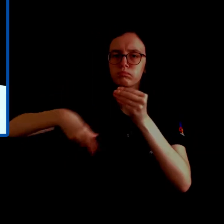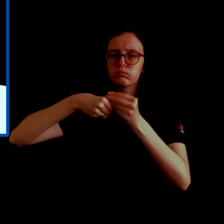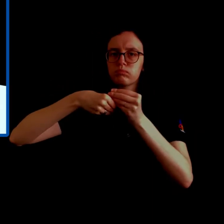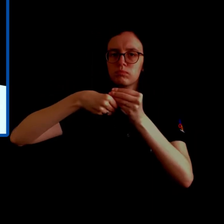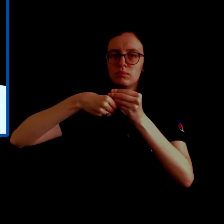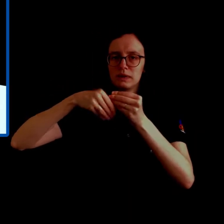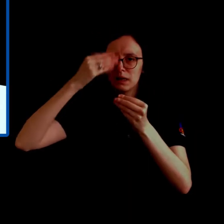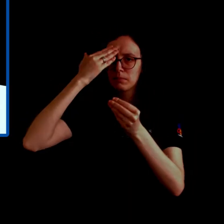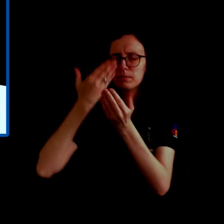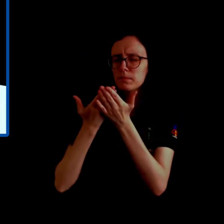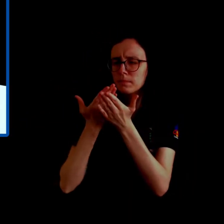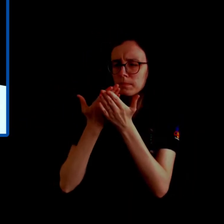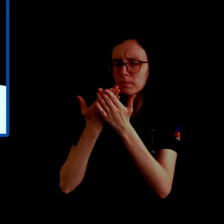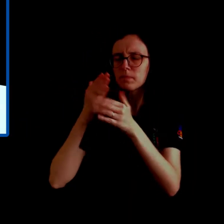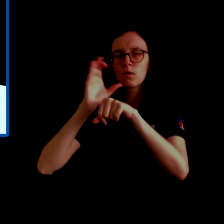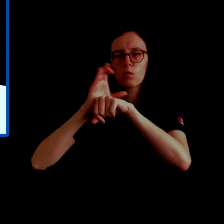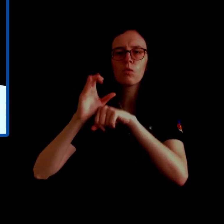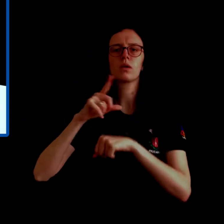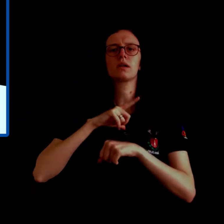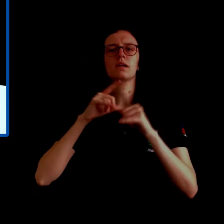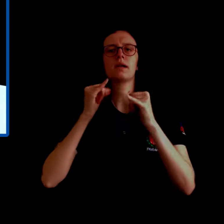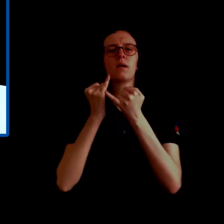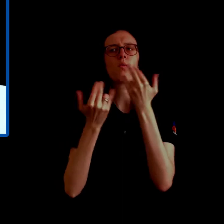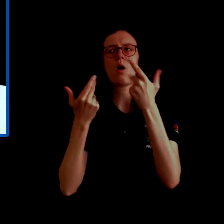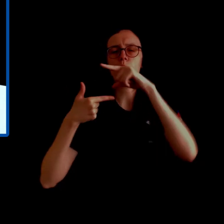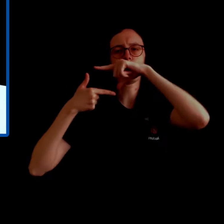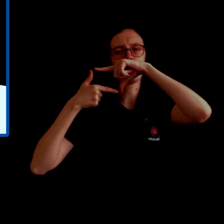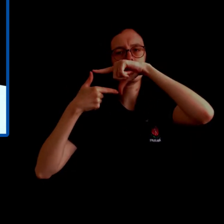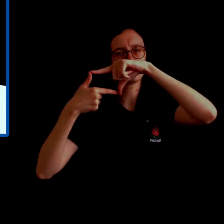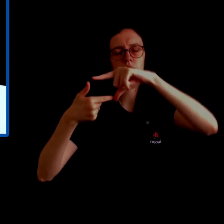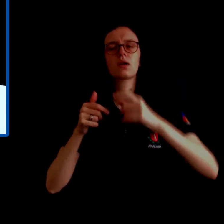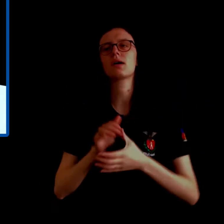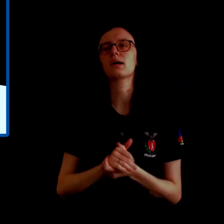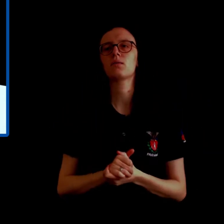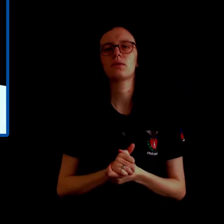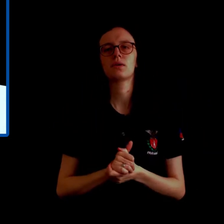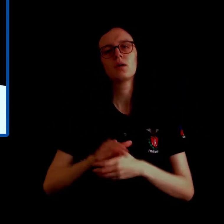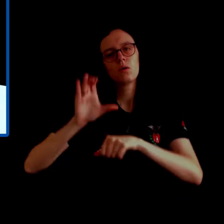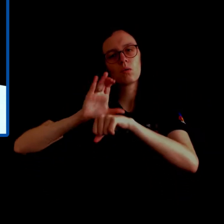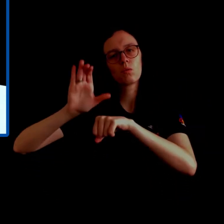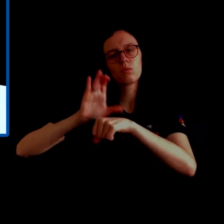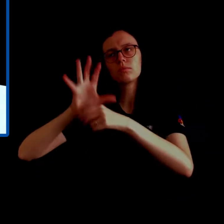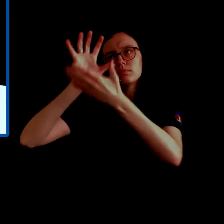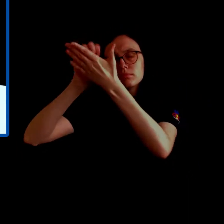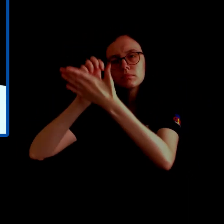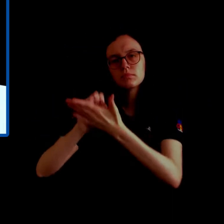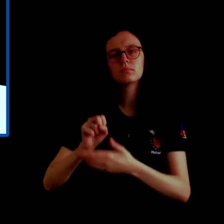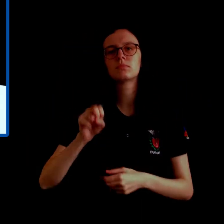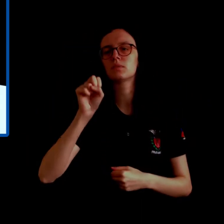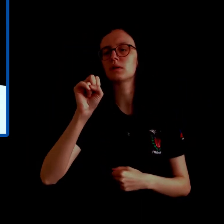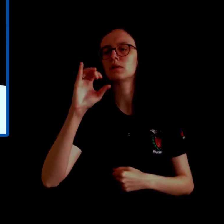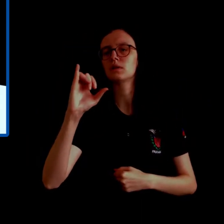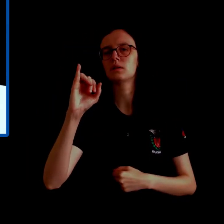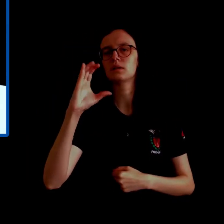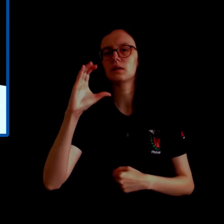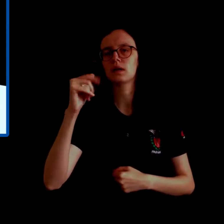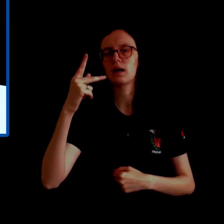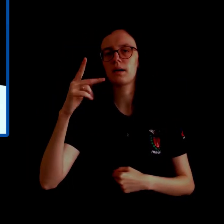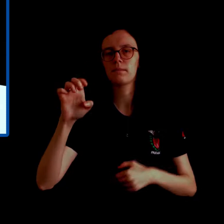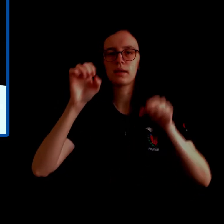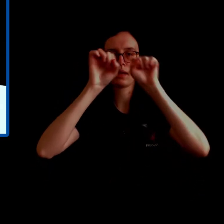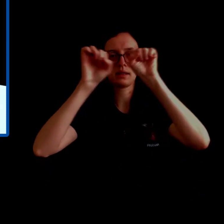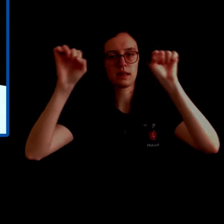nos moldes tradicionais, o curso lá sendo cadastrado no SICAP, o